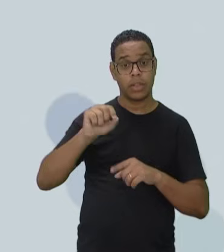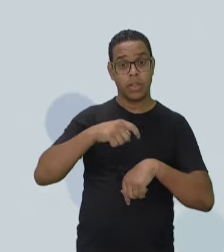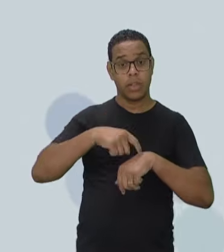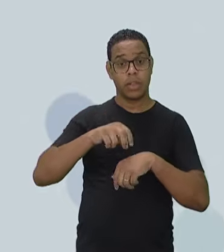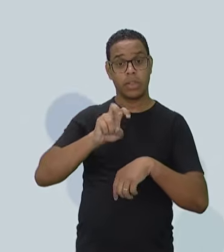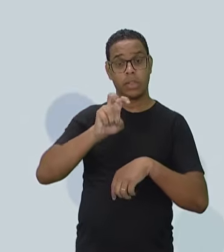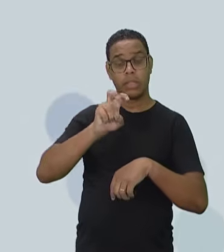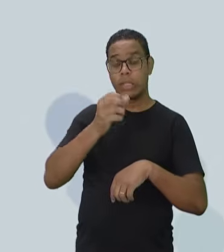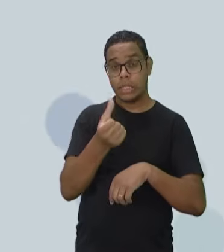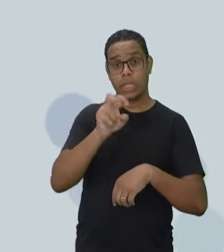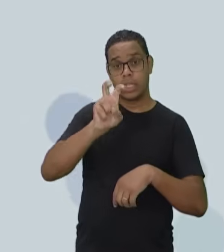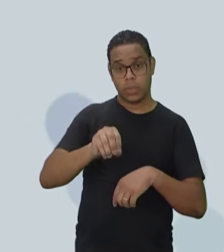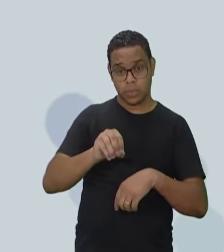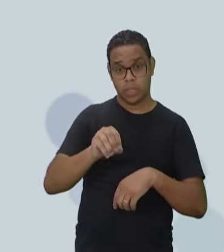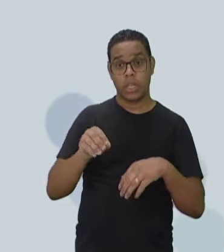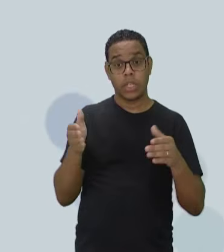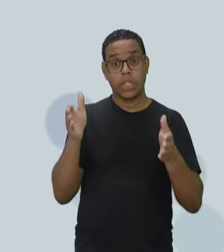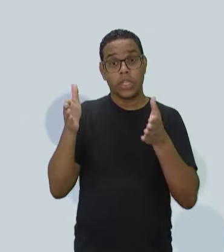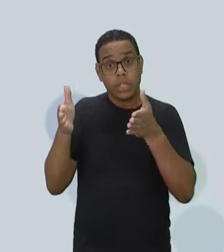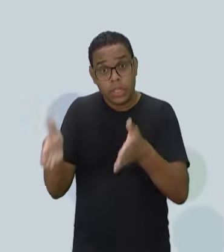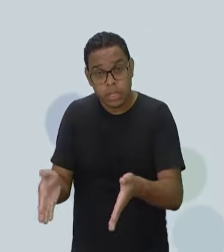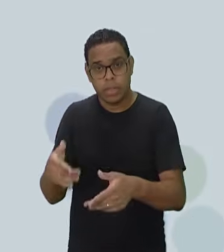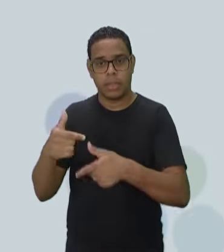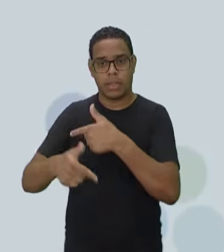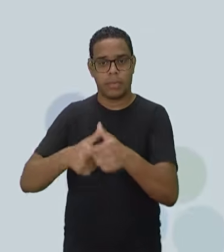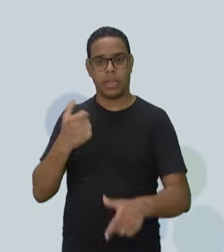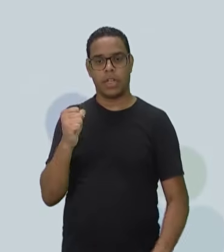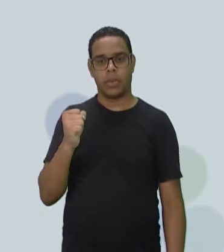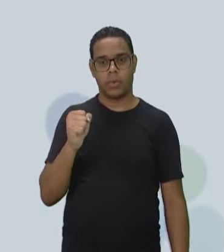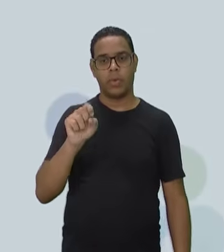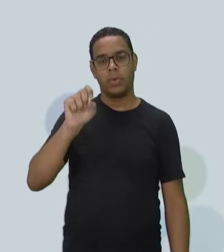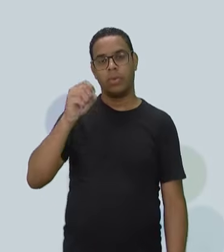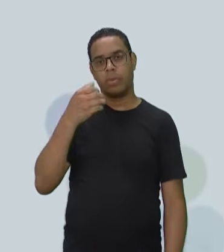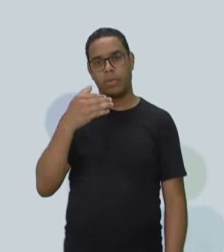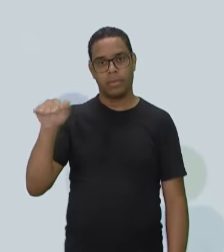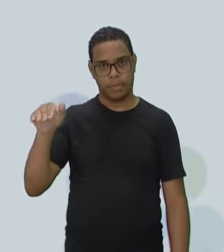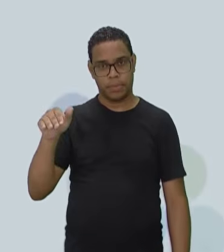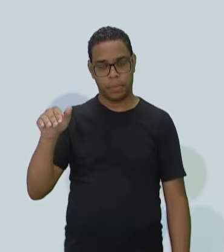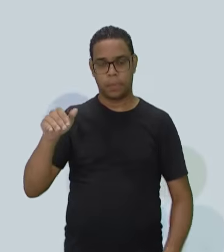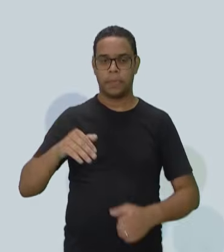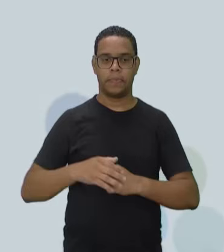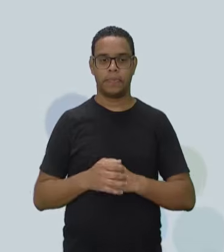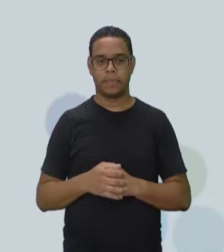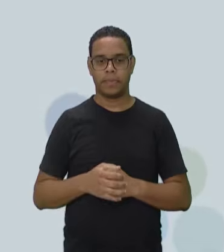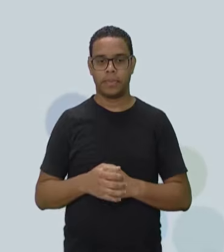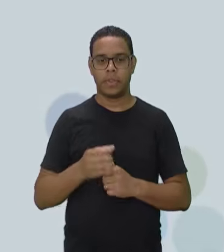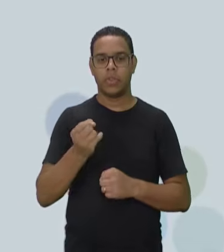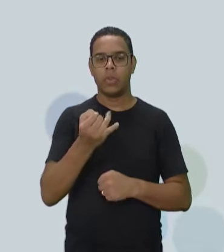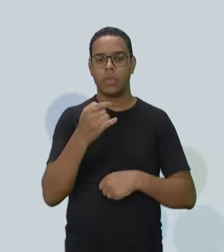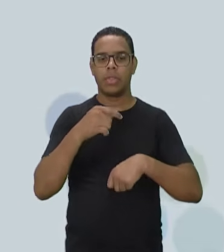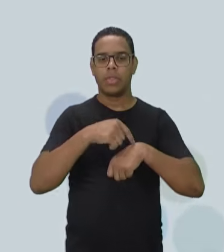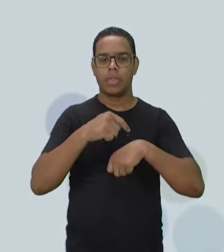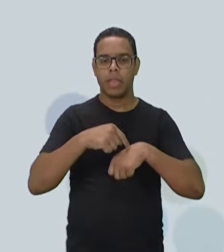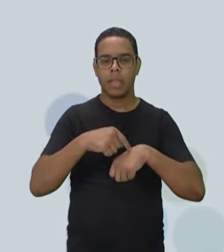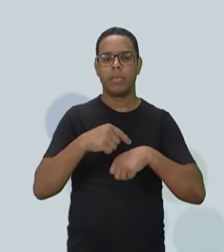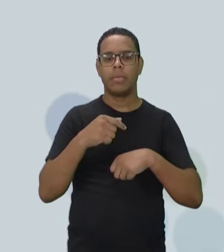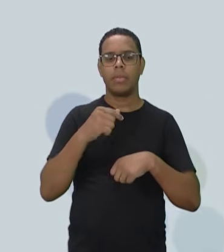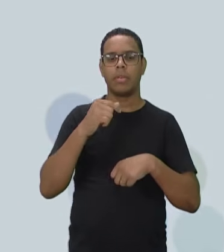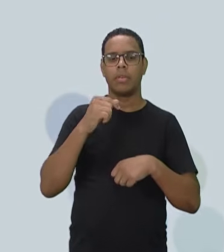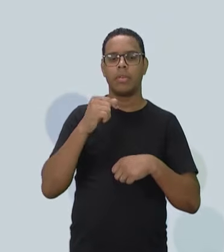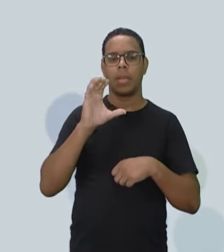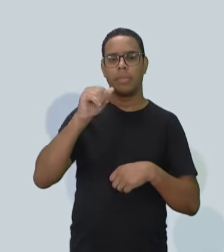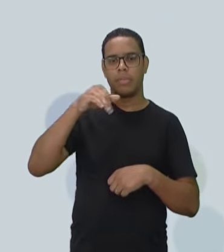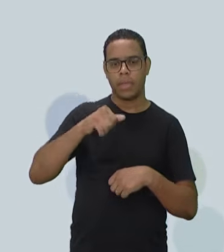50 minutos e chegou ao trabalho às 8 horas e 30 minutos. Quanto tempo